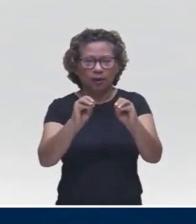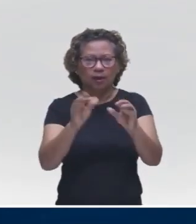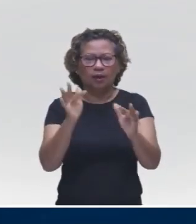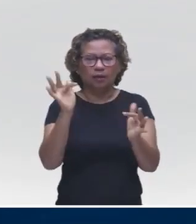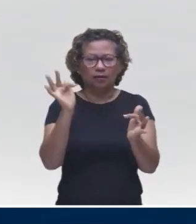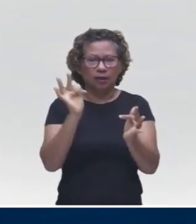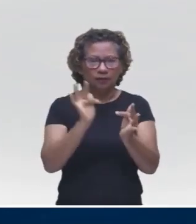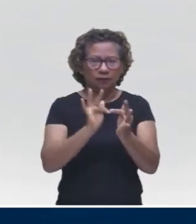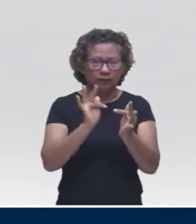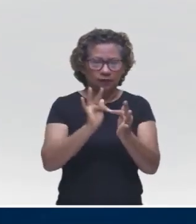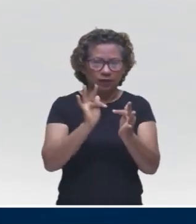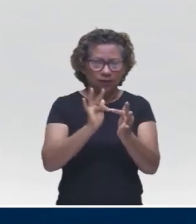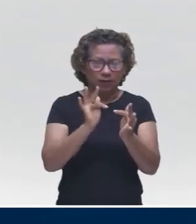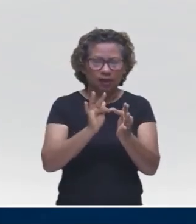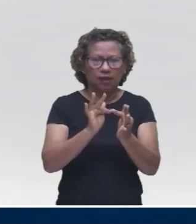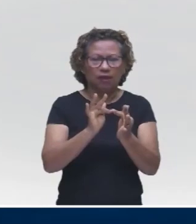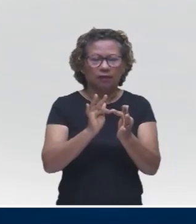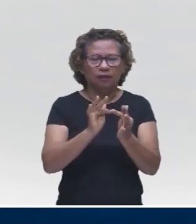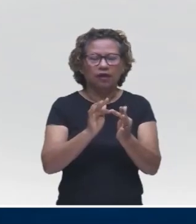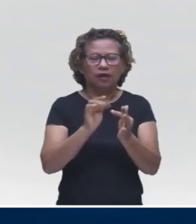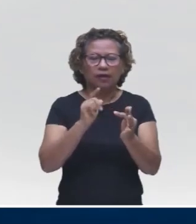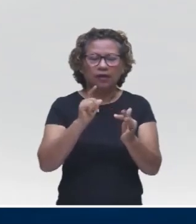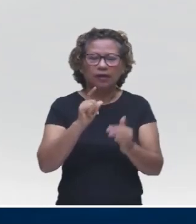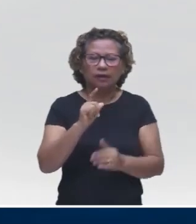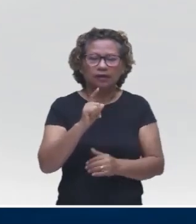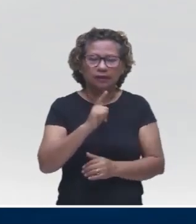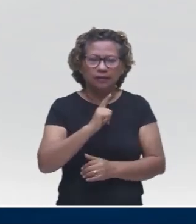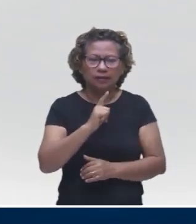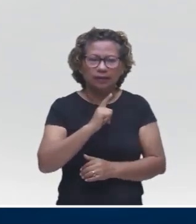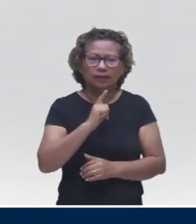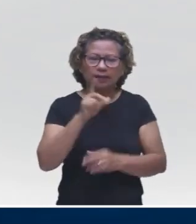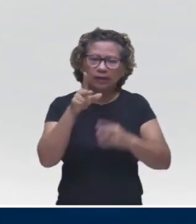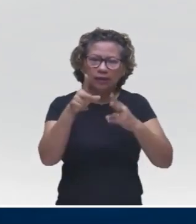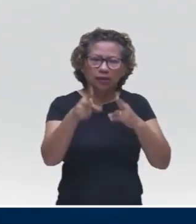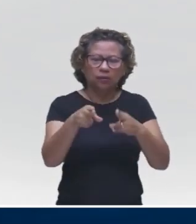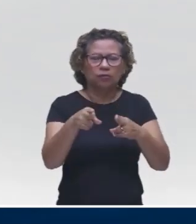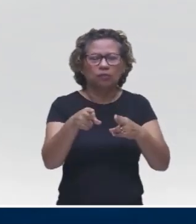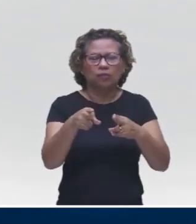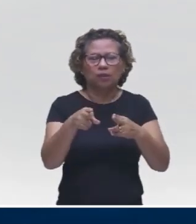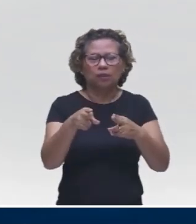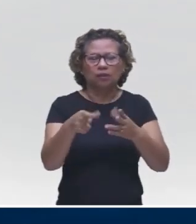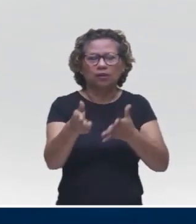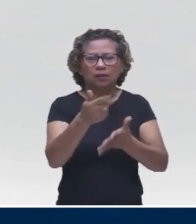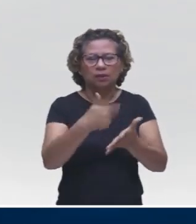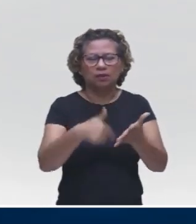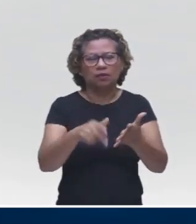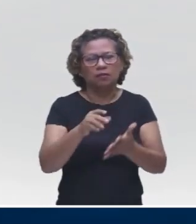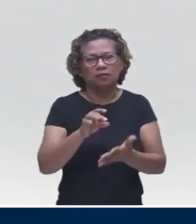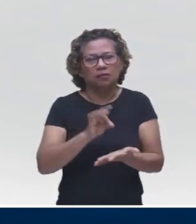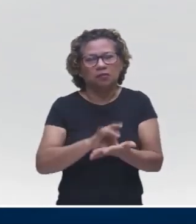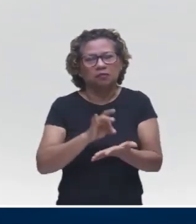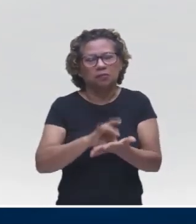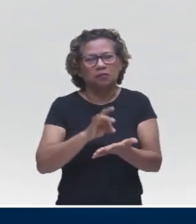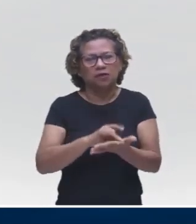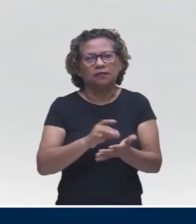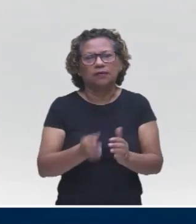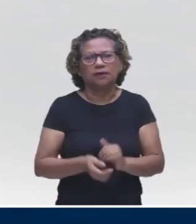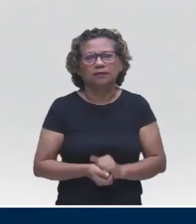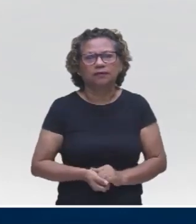que foi dada, ela tem que coincidir com esse gráfico aí. Vamos ver se isso é verdade. Vamos colocar aqui a função f de